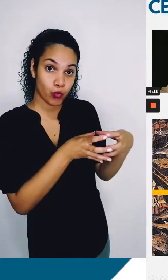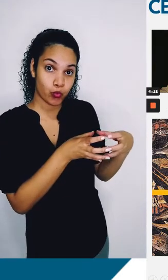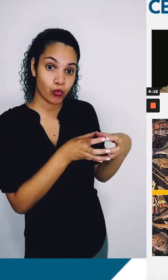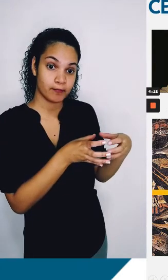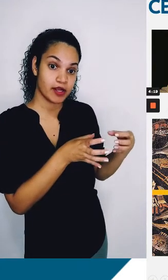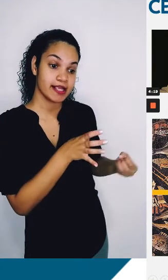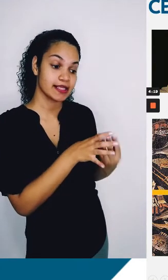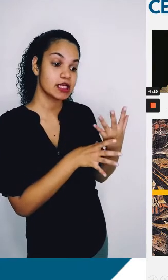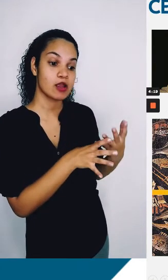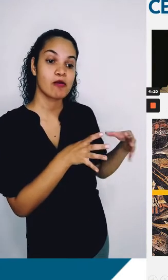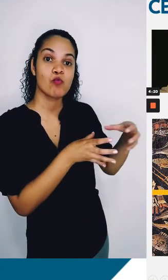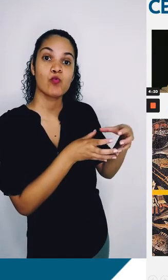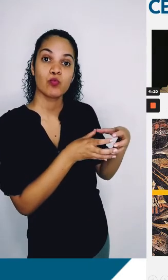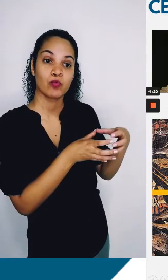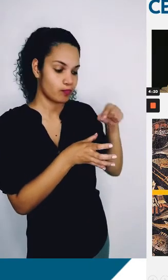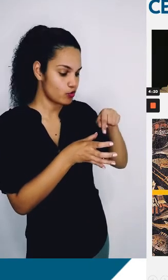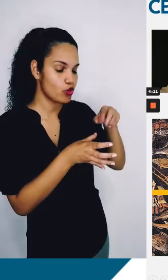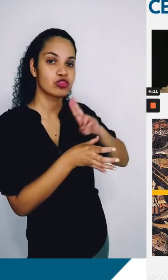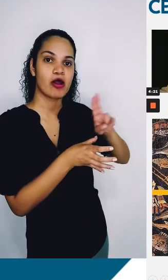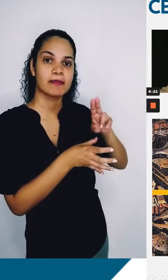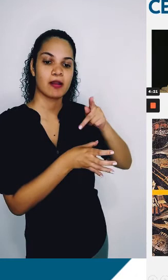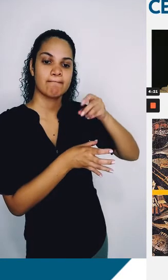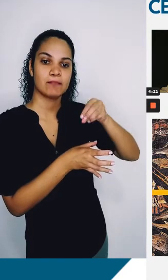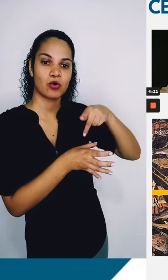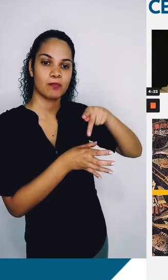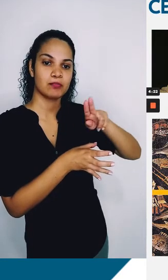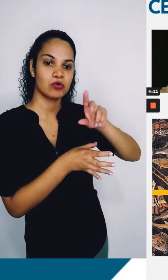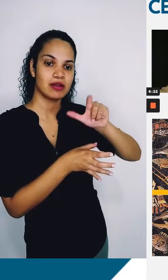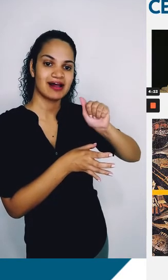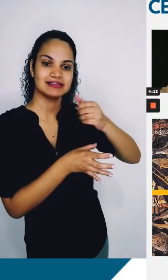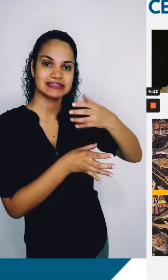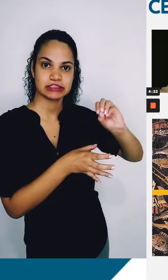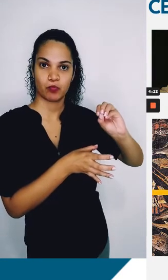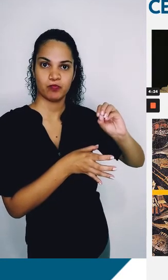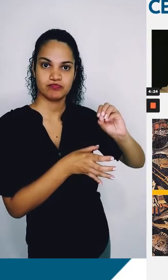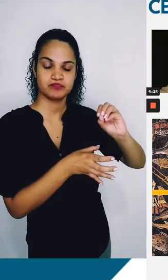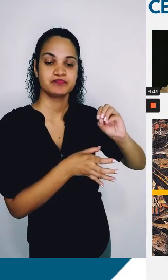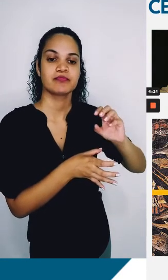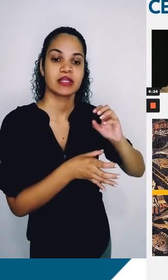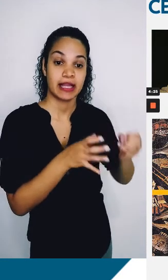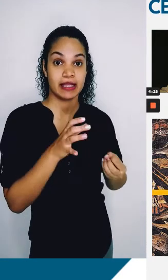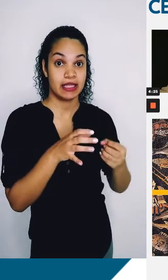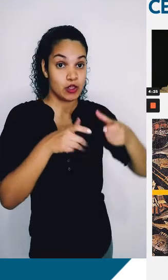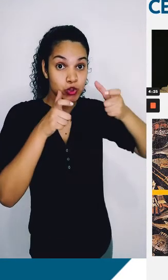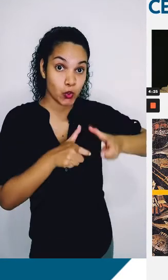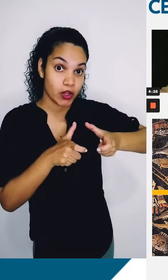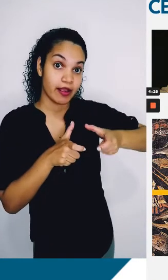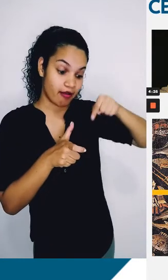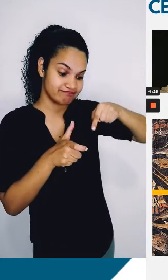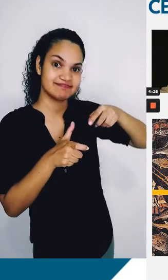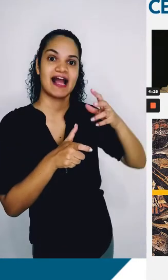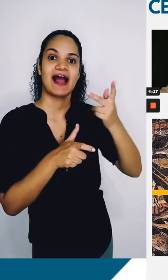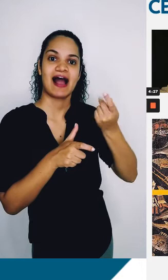conjunto, formando o que nós chamamos de população, ocupando um determinado habitat, desenvolvendo